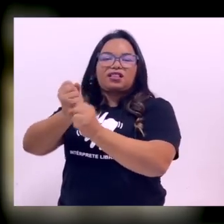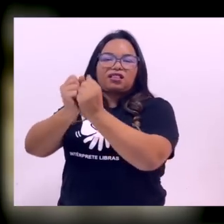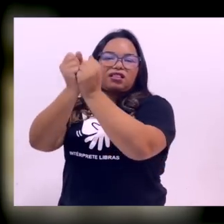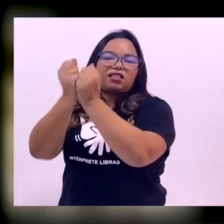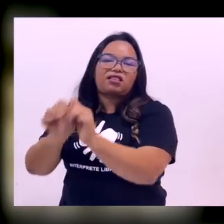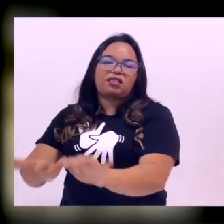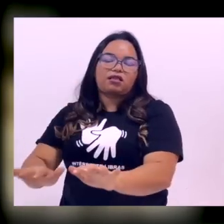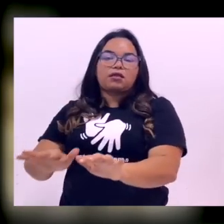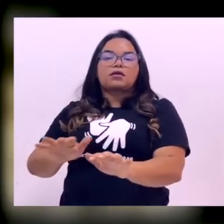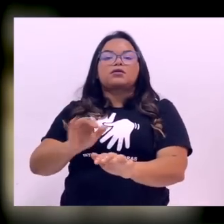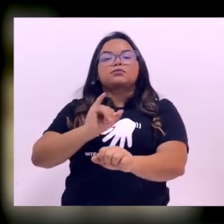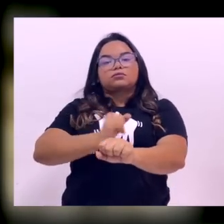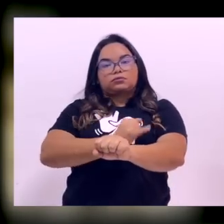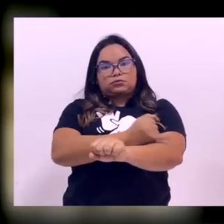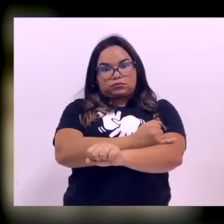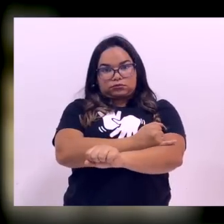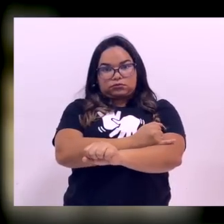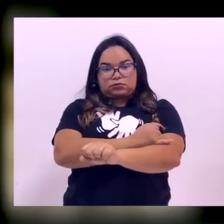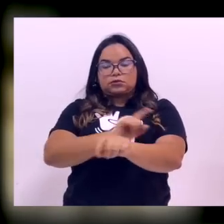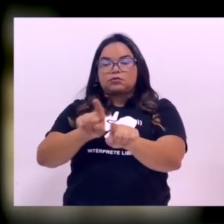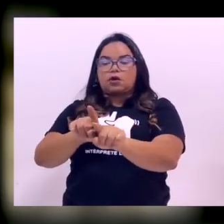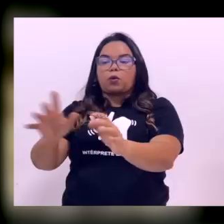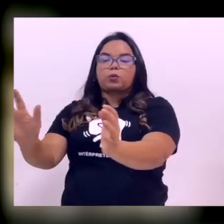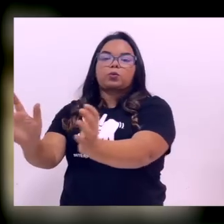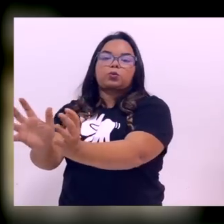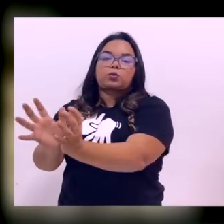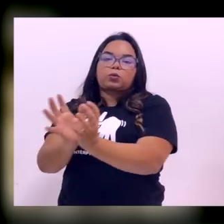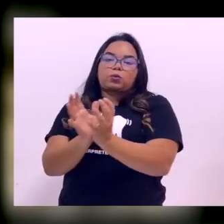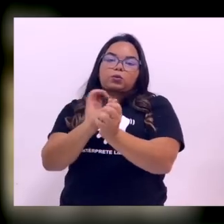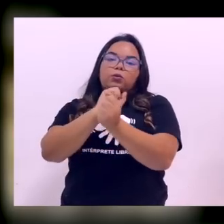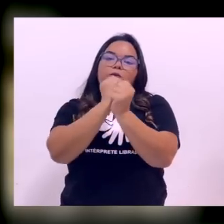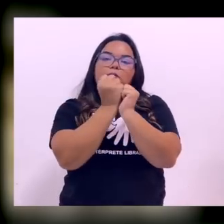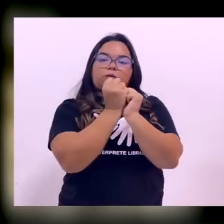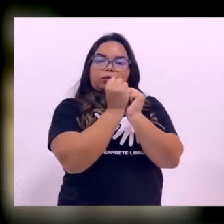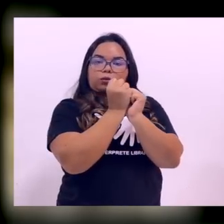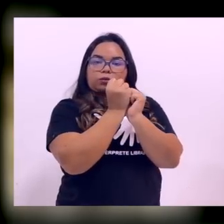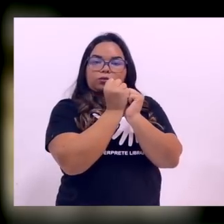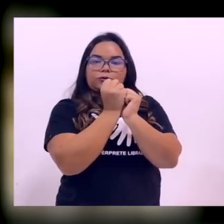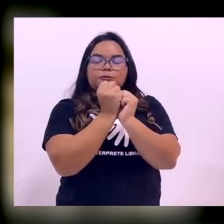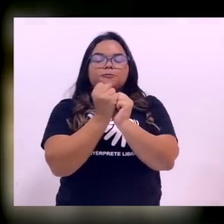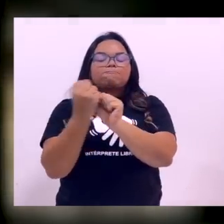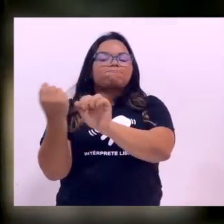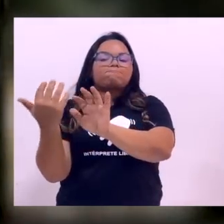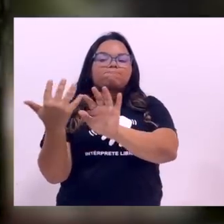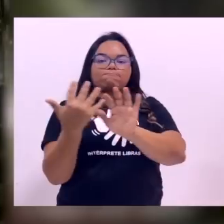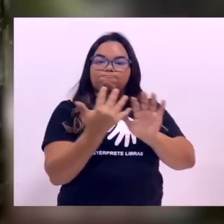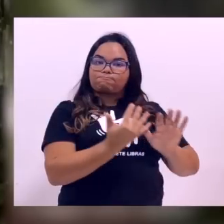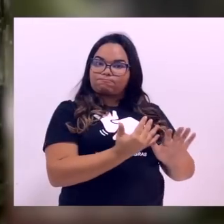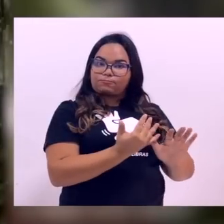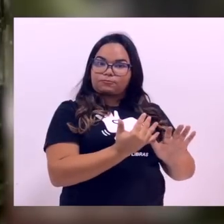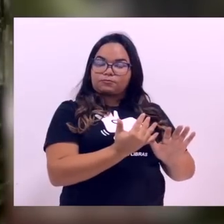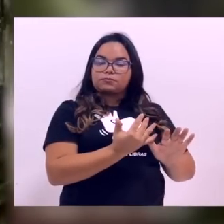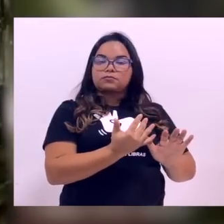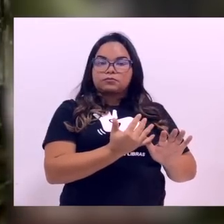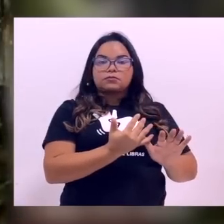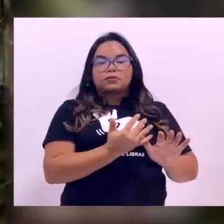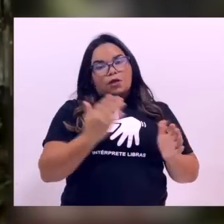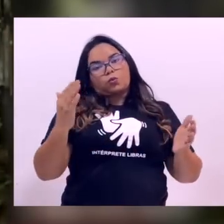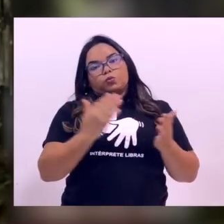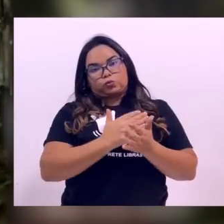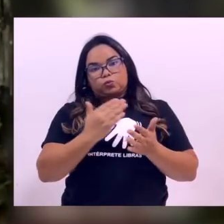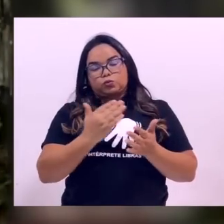a.C. E durante esse período, foram levados prisioneiros para a Babilônia. E dentre eles,